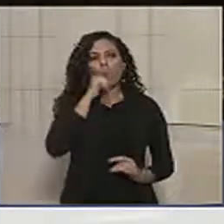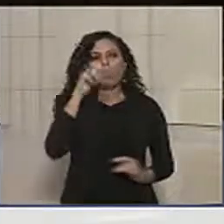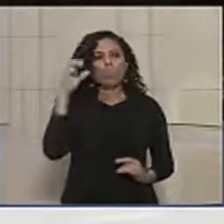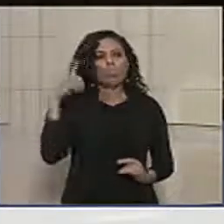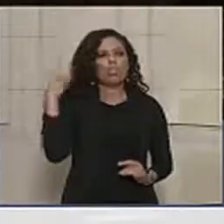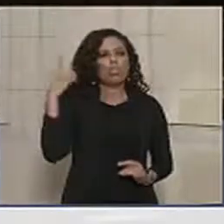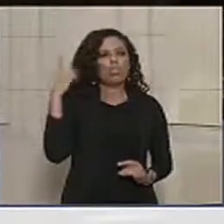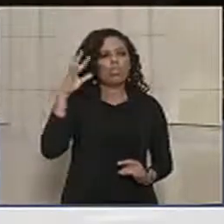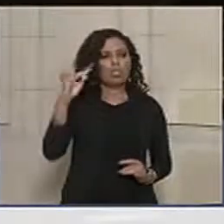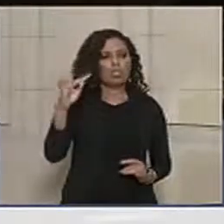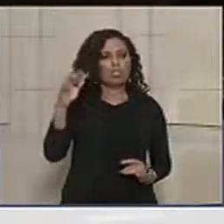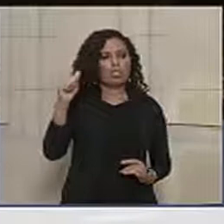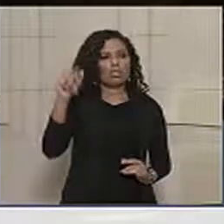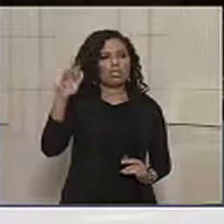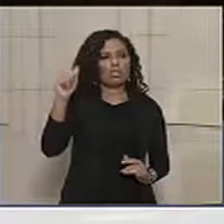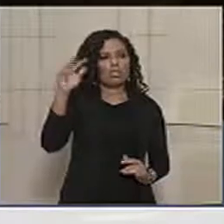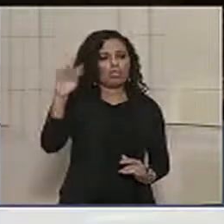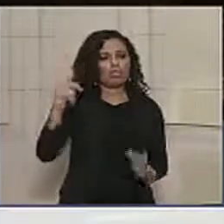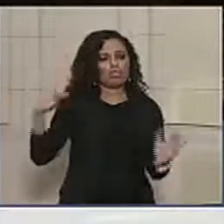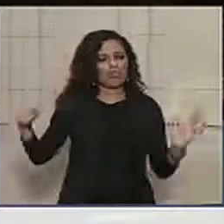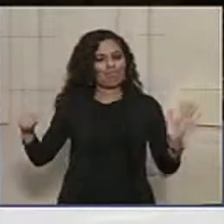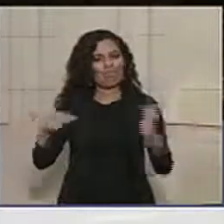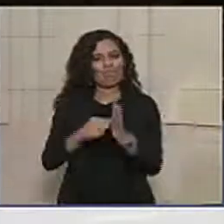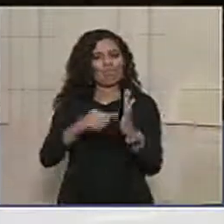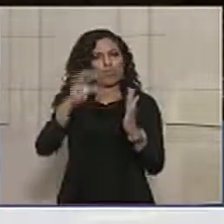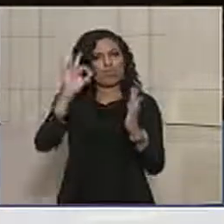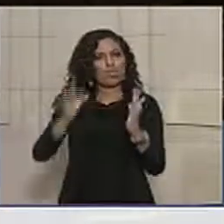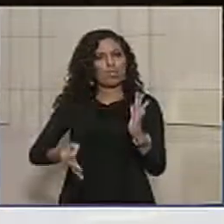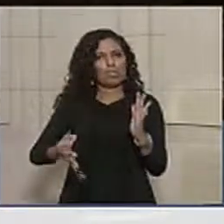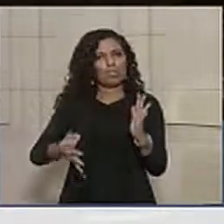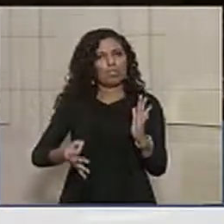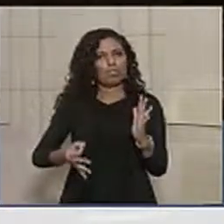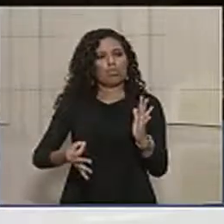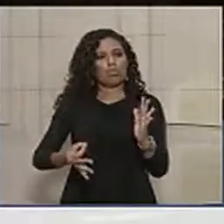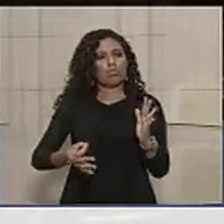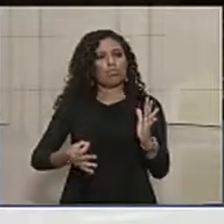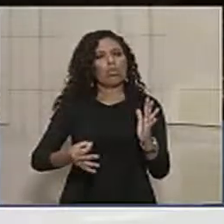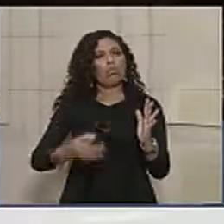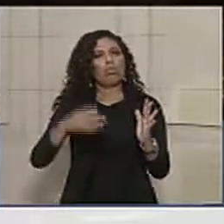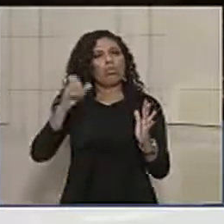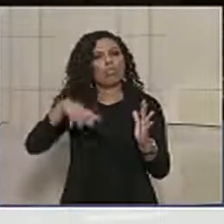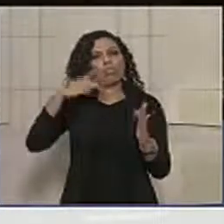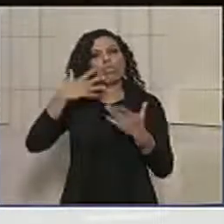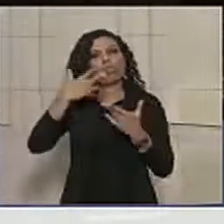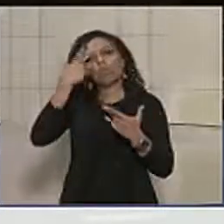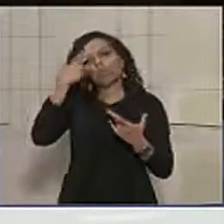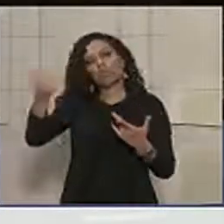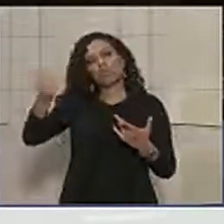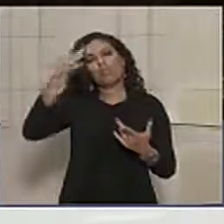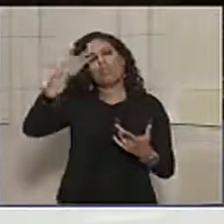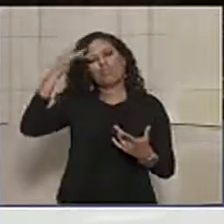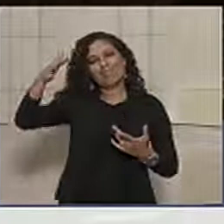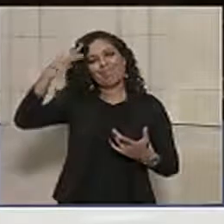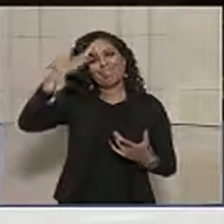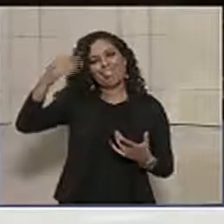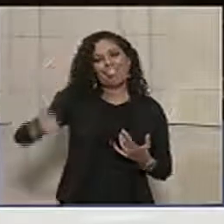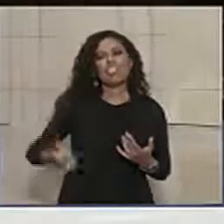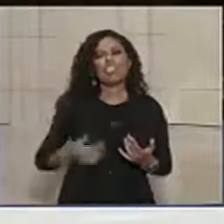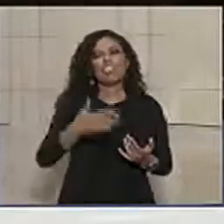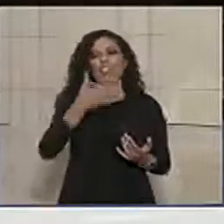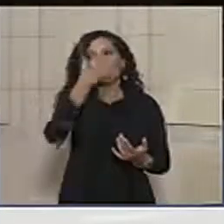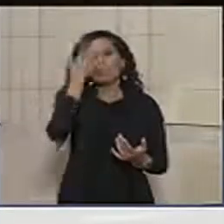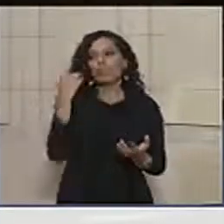precisa, foi direta e foi contundente. E era de se imaginar que simpatizantes